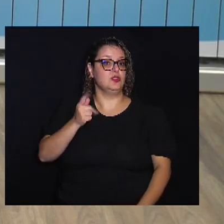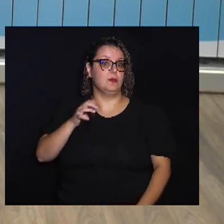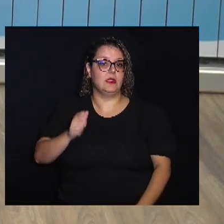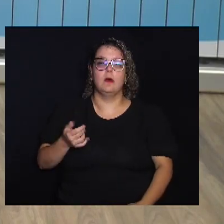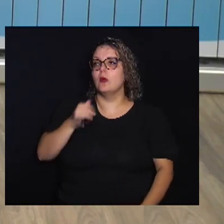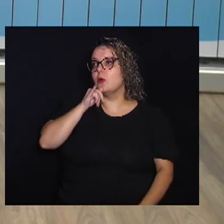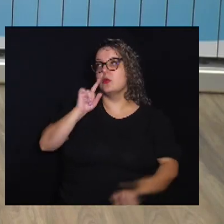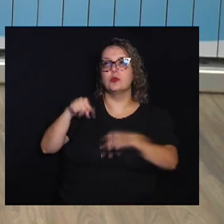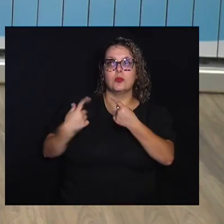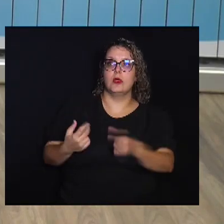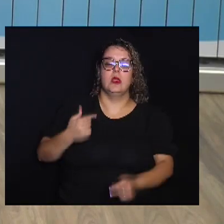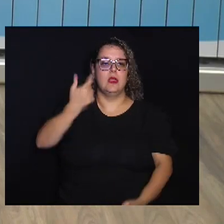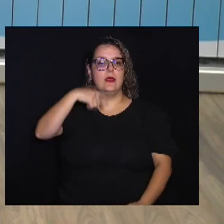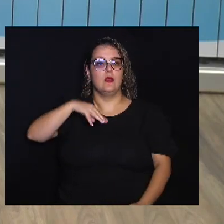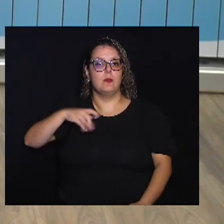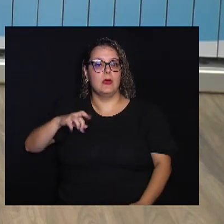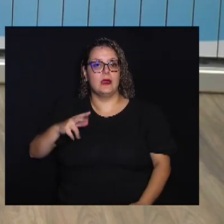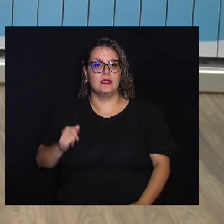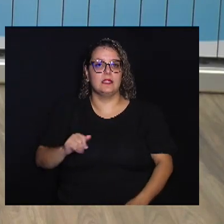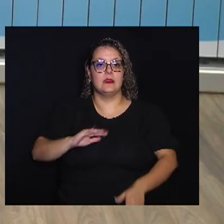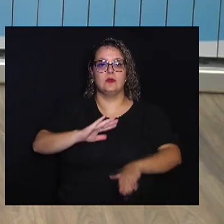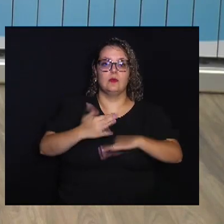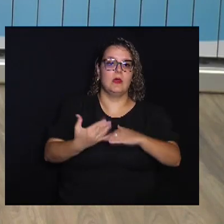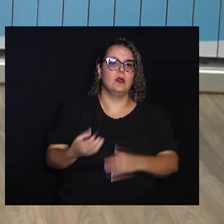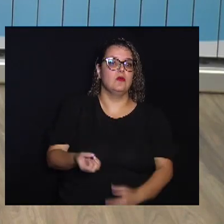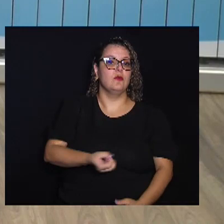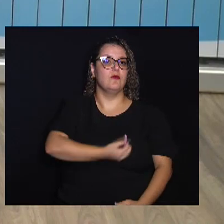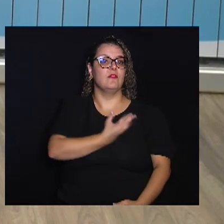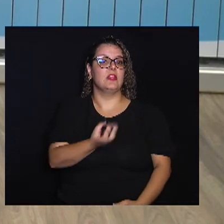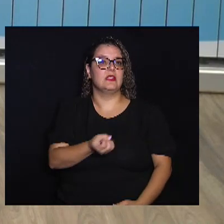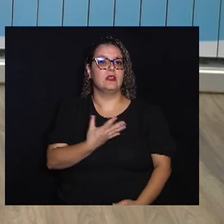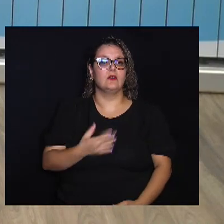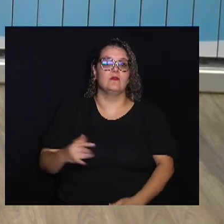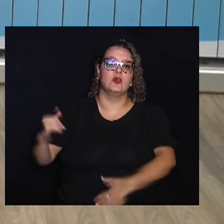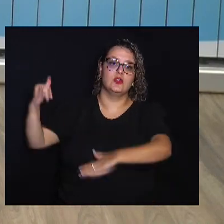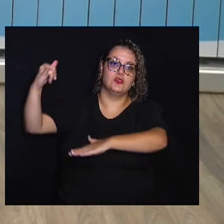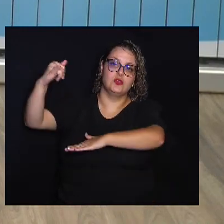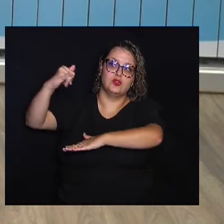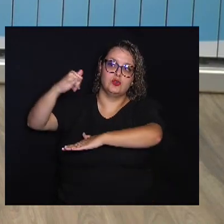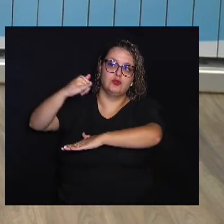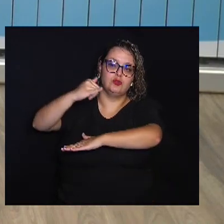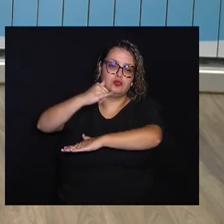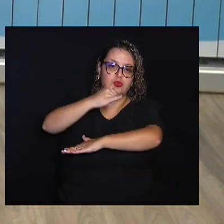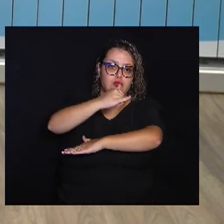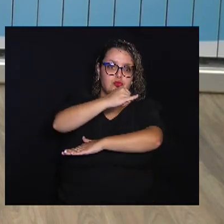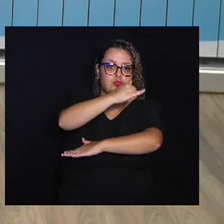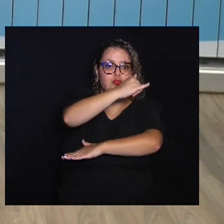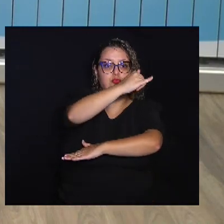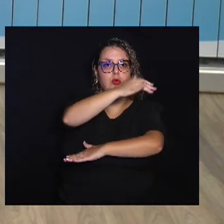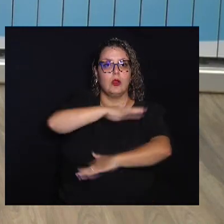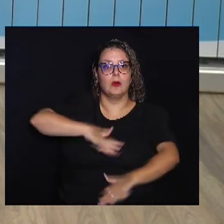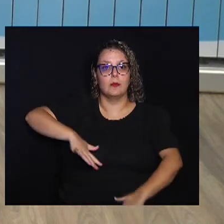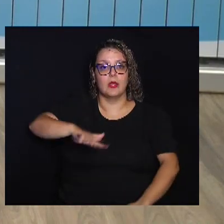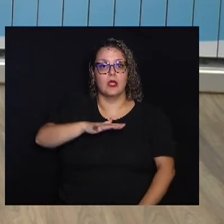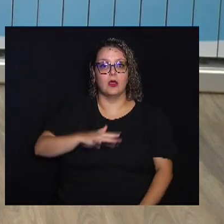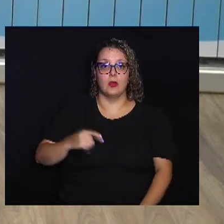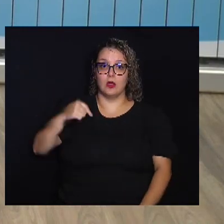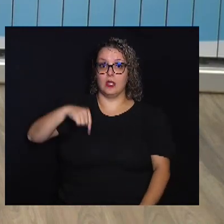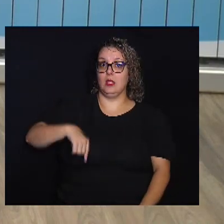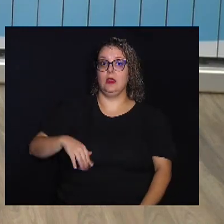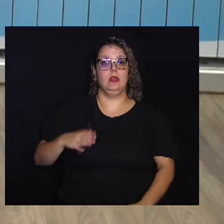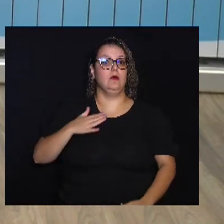do bairro Vida Nova, e essa foto é de um avião sobrevoando aqui a minha região. Aqui sou eu e